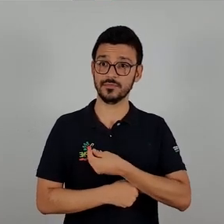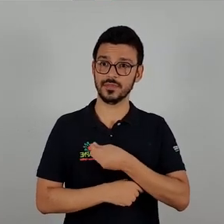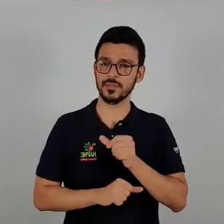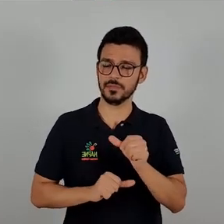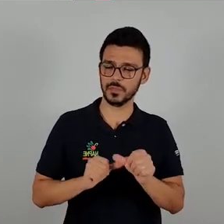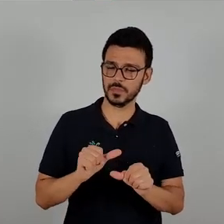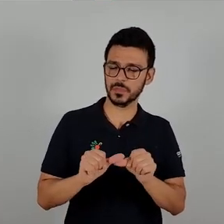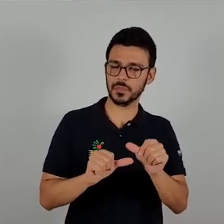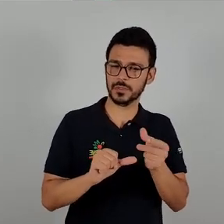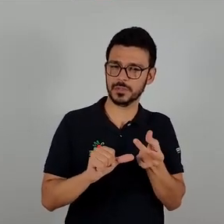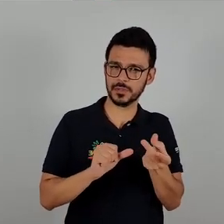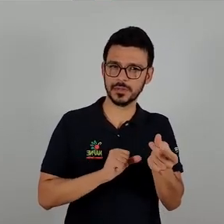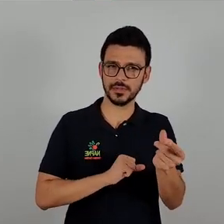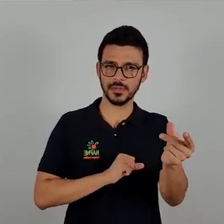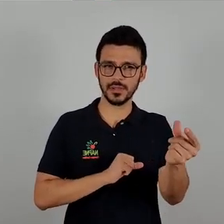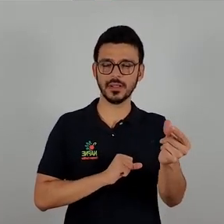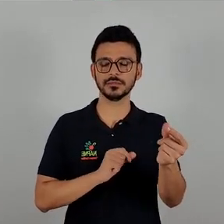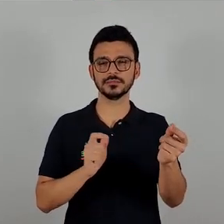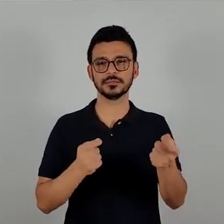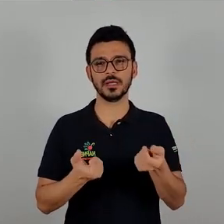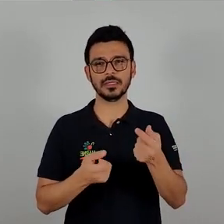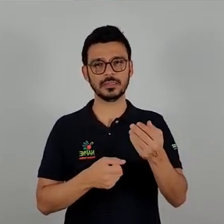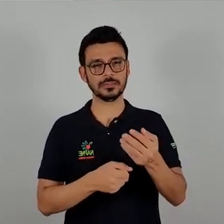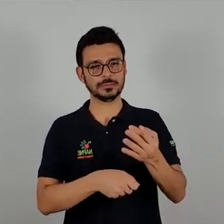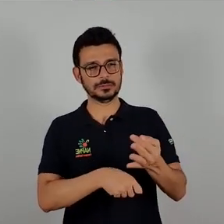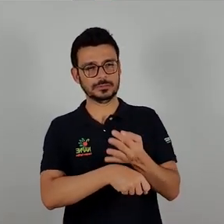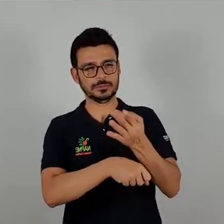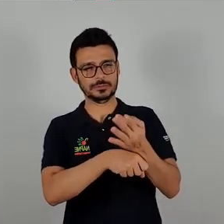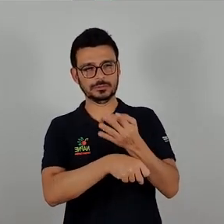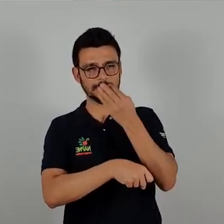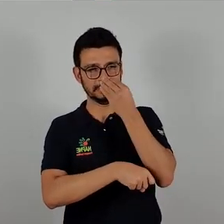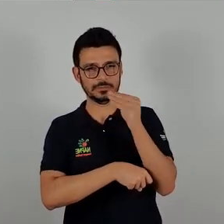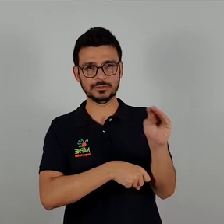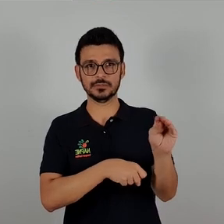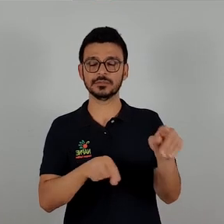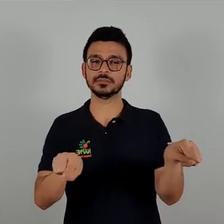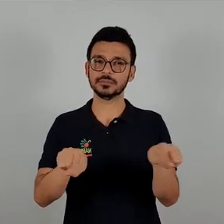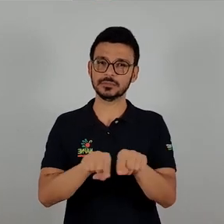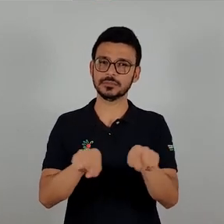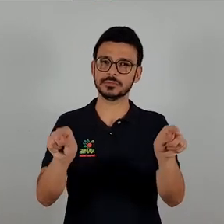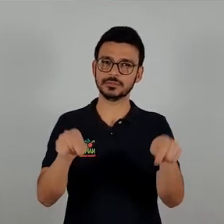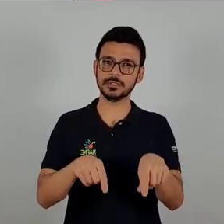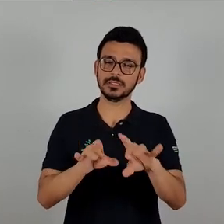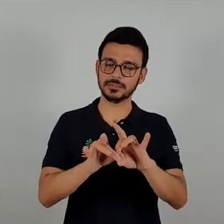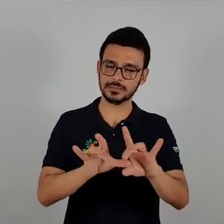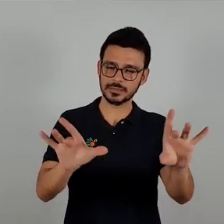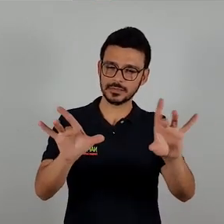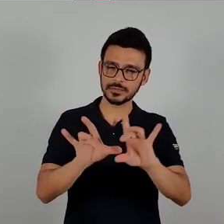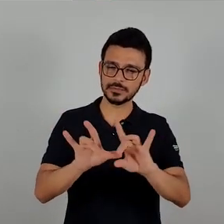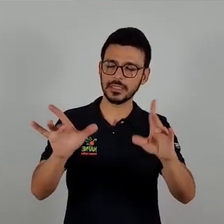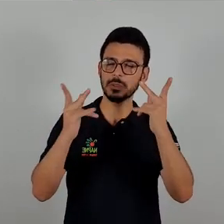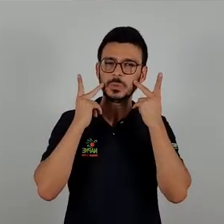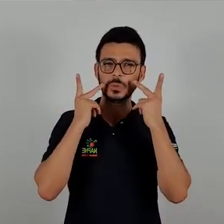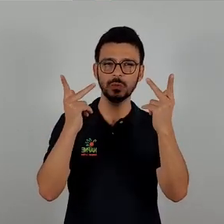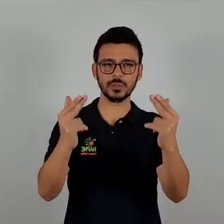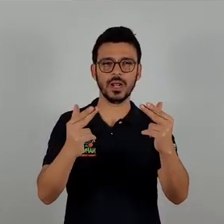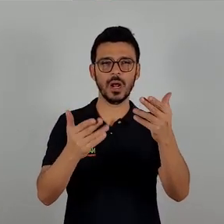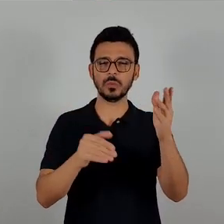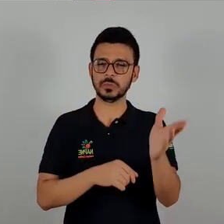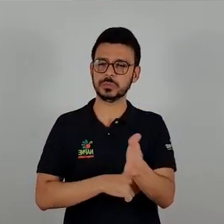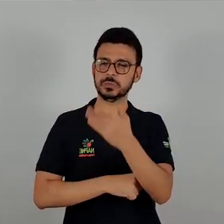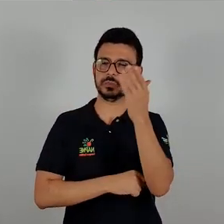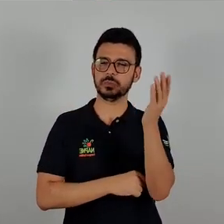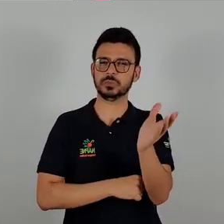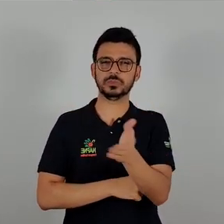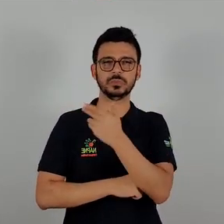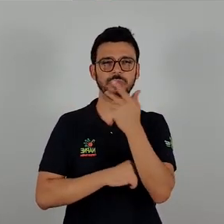se você não tiver abertura na sua mente para entender que as coisas evoluem, que as coisas mudam, que é preciso você mudar, que é preciso